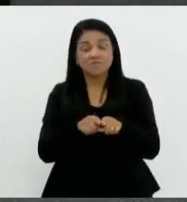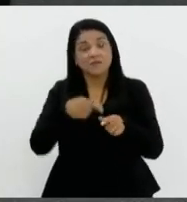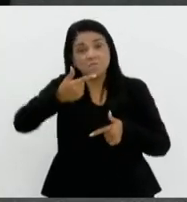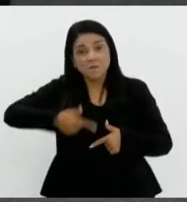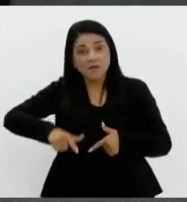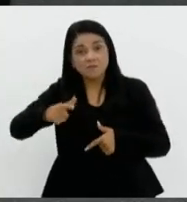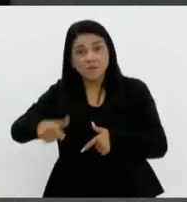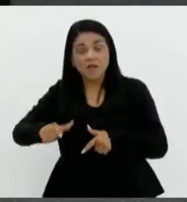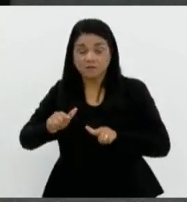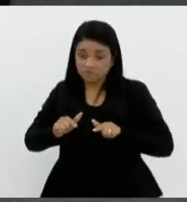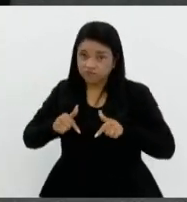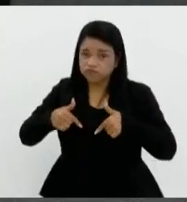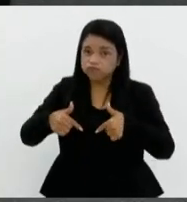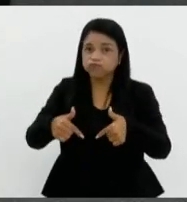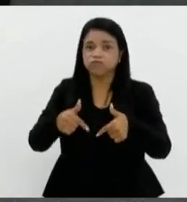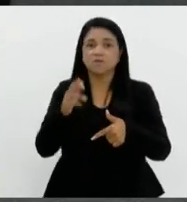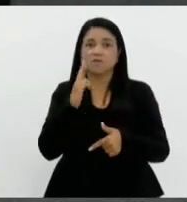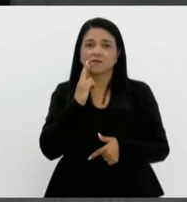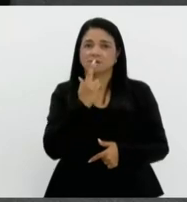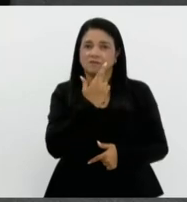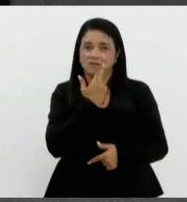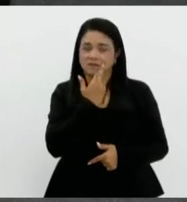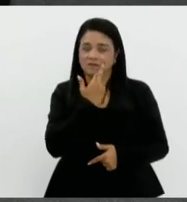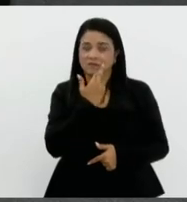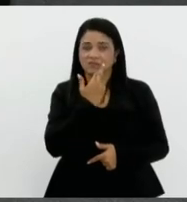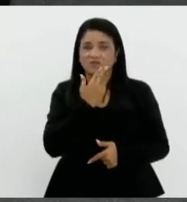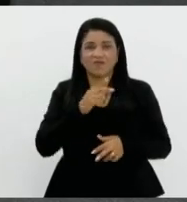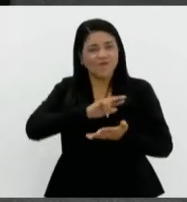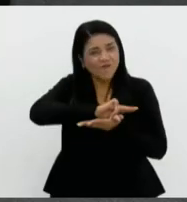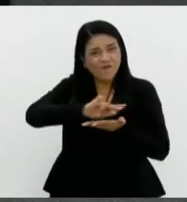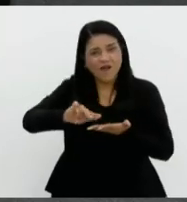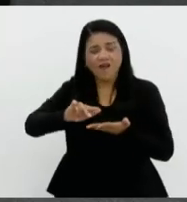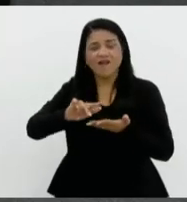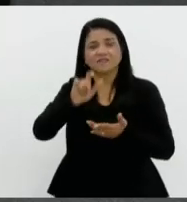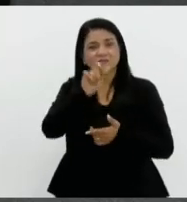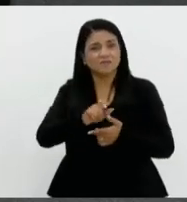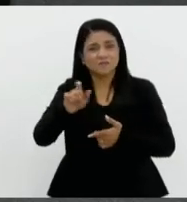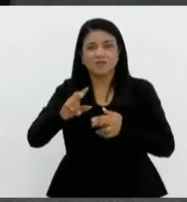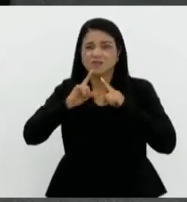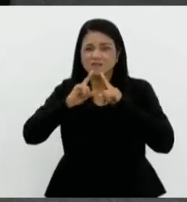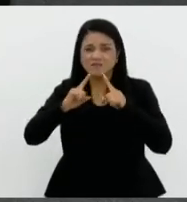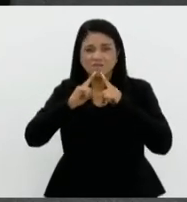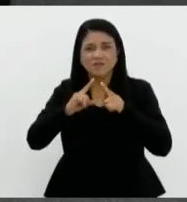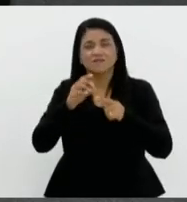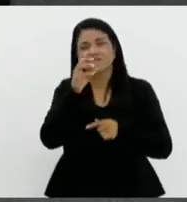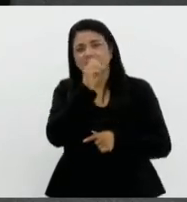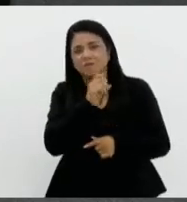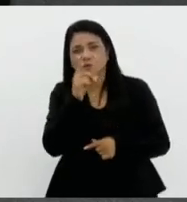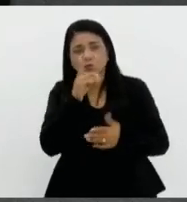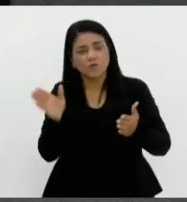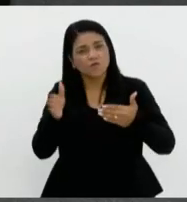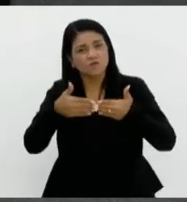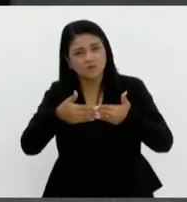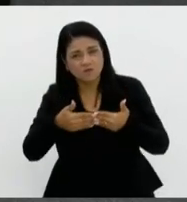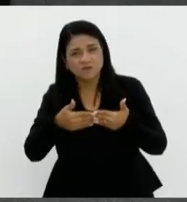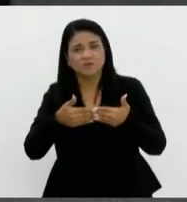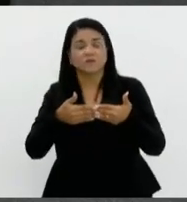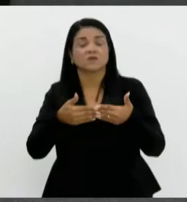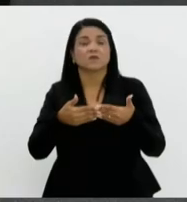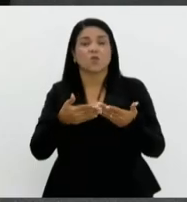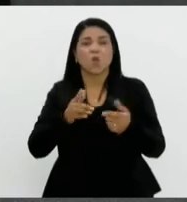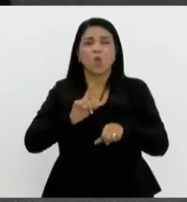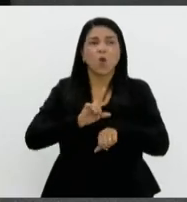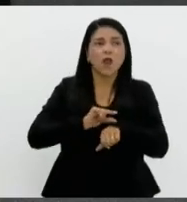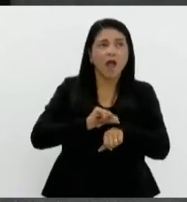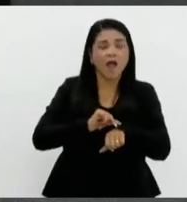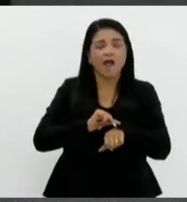com funcionamento. Vários se queixam que não funcionava fim de semana ou que não funcionava determinado